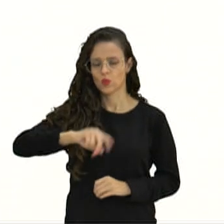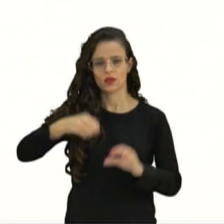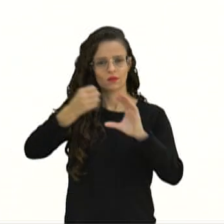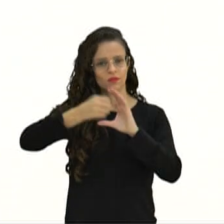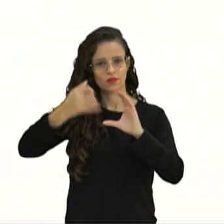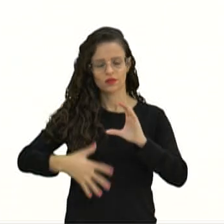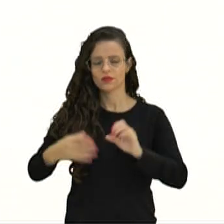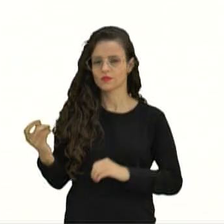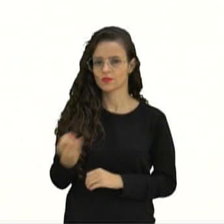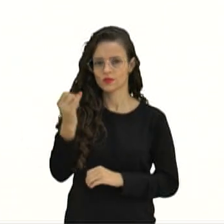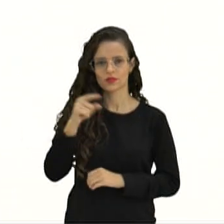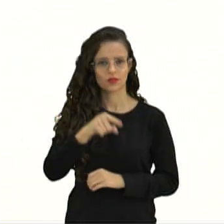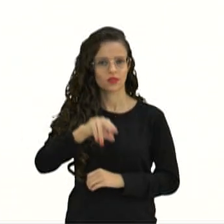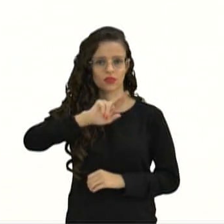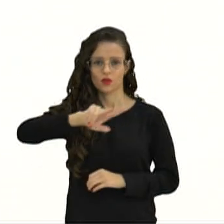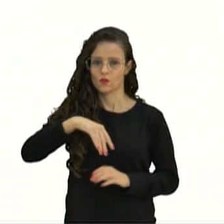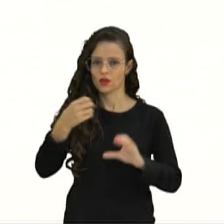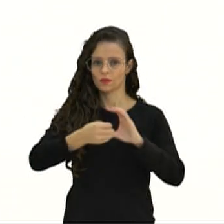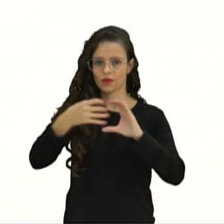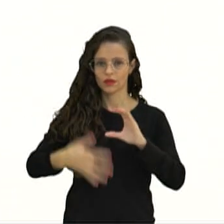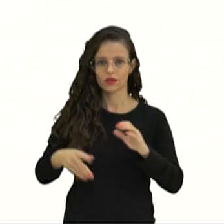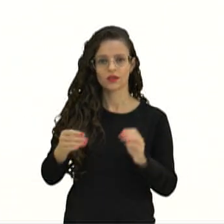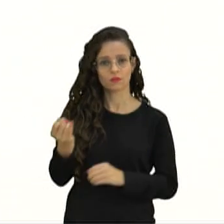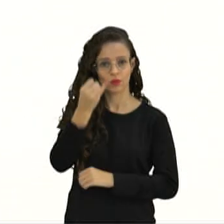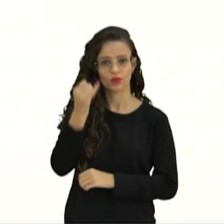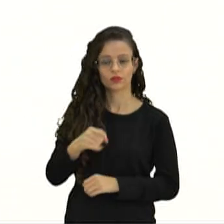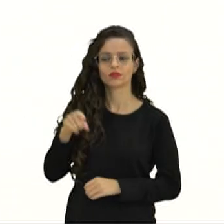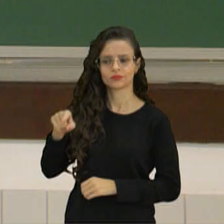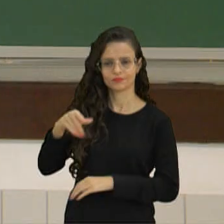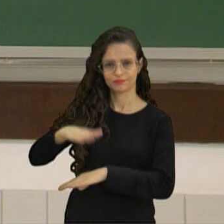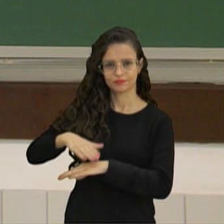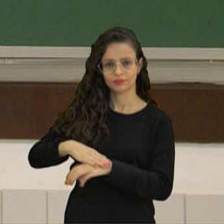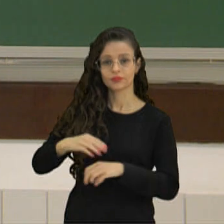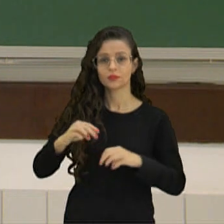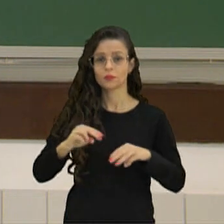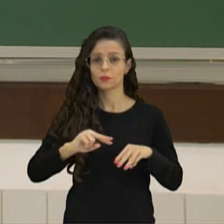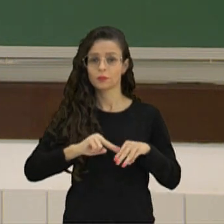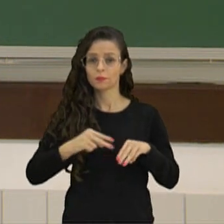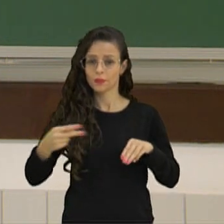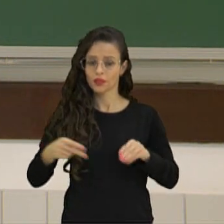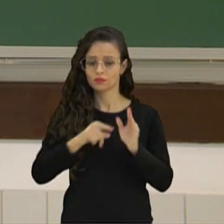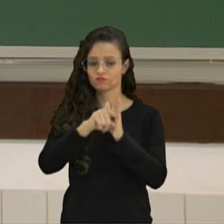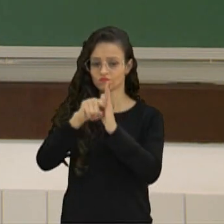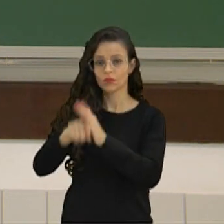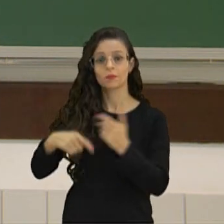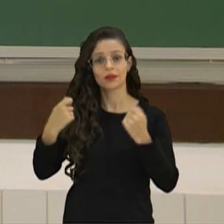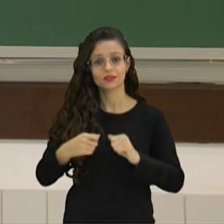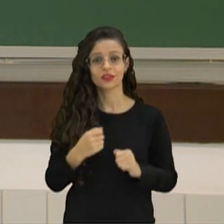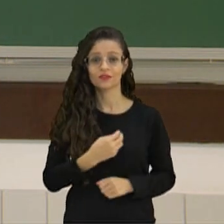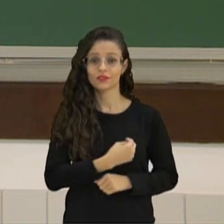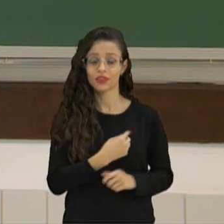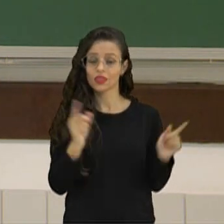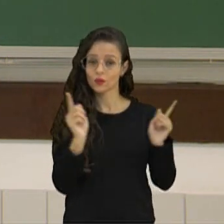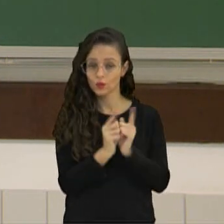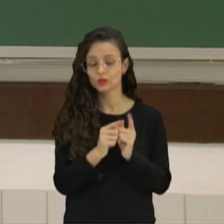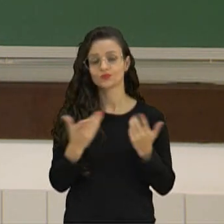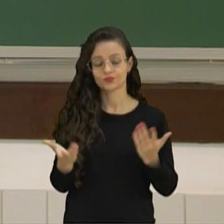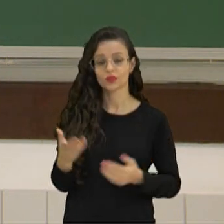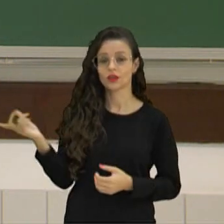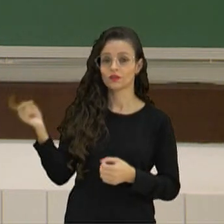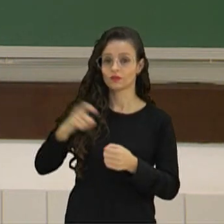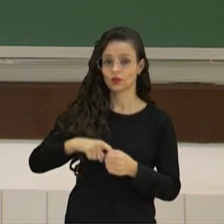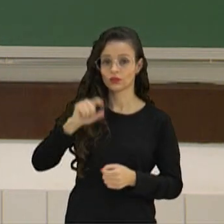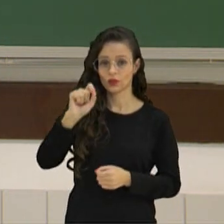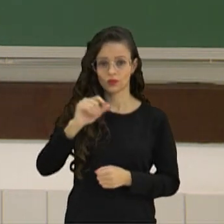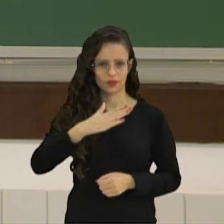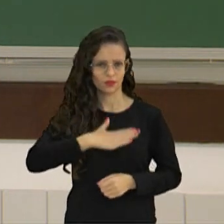não seria uma característica importante para os experimentos do Mendel, né? Ele precisaria ter um ciclo de vida curto. Mas vamos voltar aqui